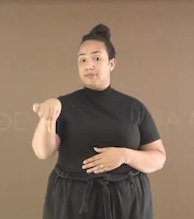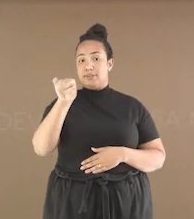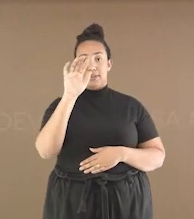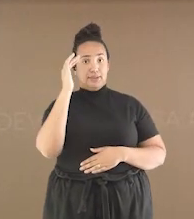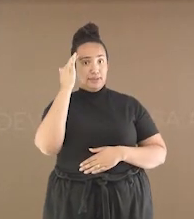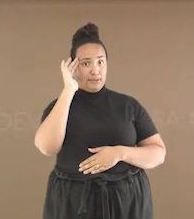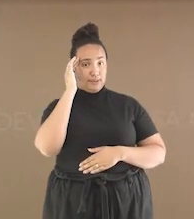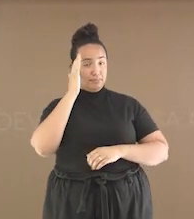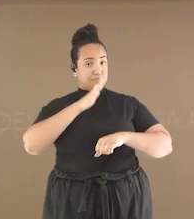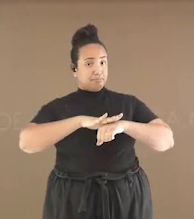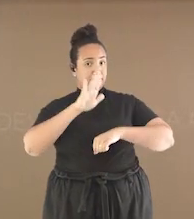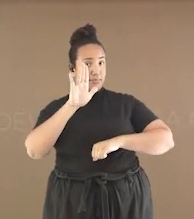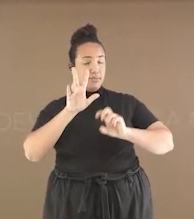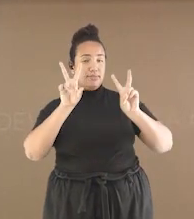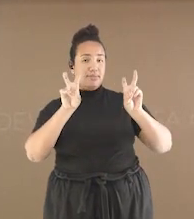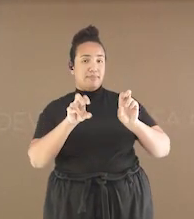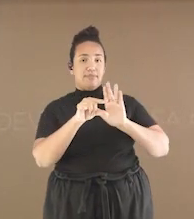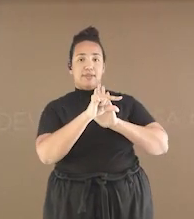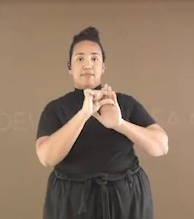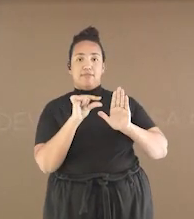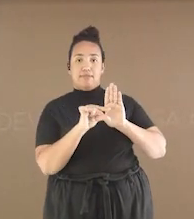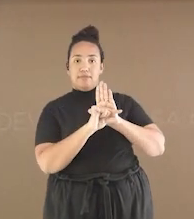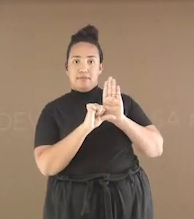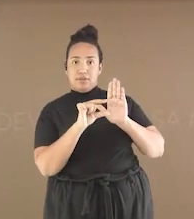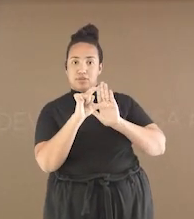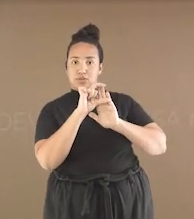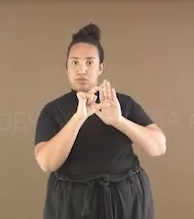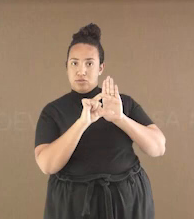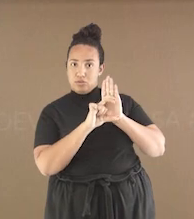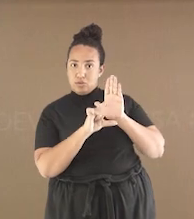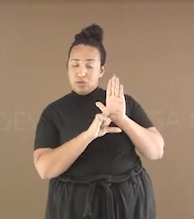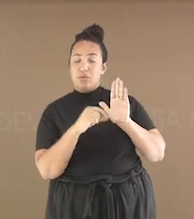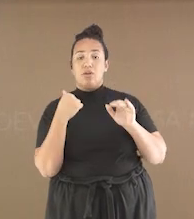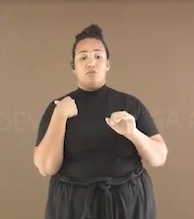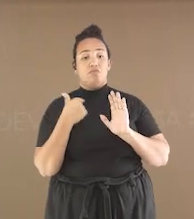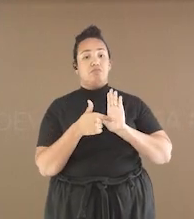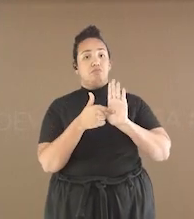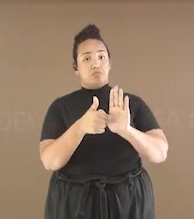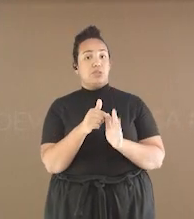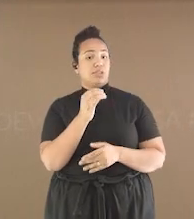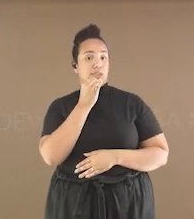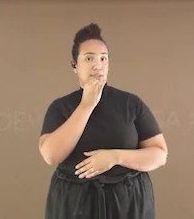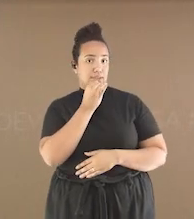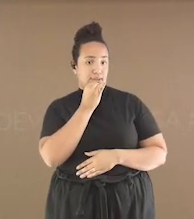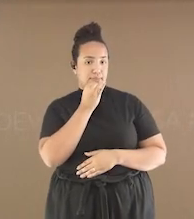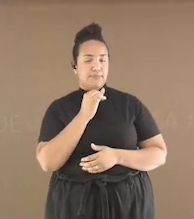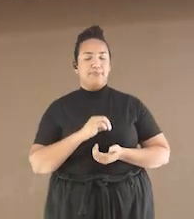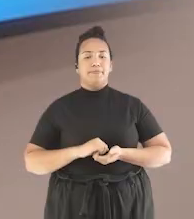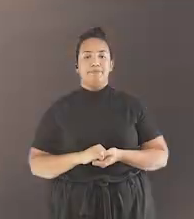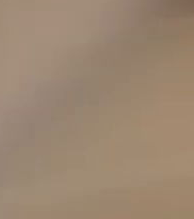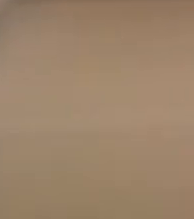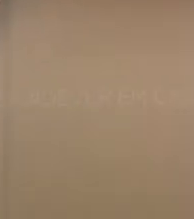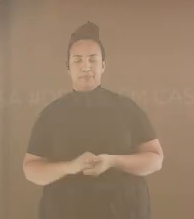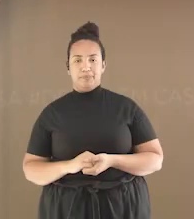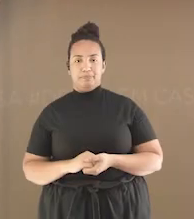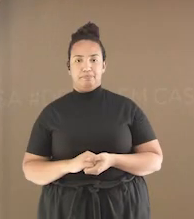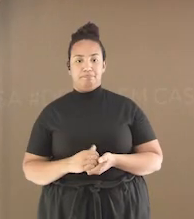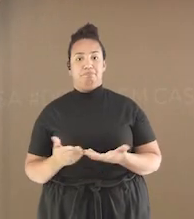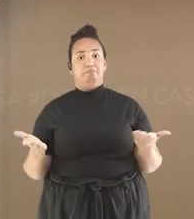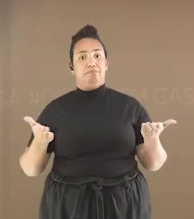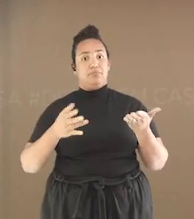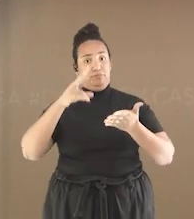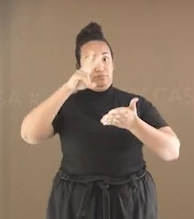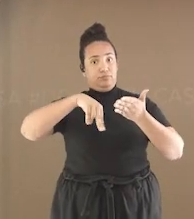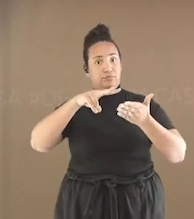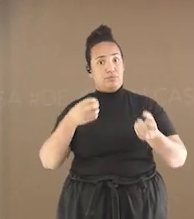o poema, versos, estrofes e rimas, eu vou dar um exemplo para você. Veja só. Vamos acompanhar